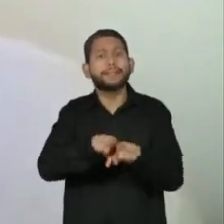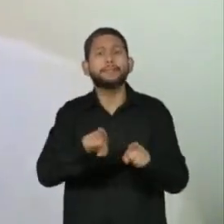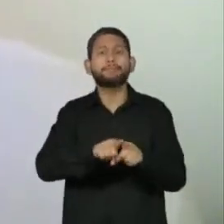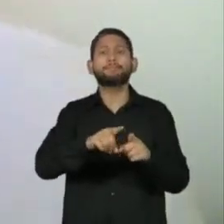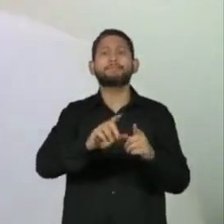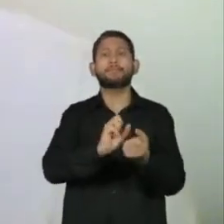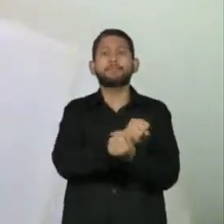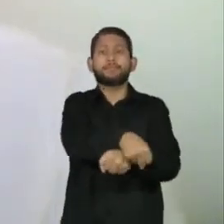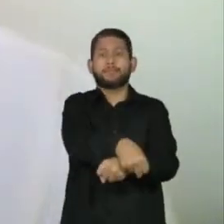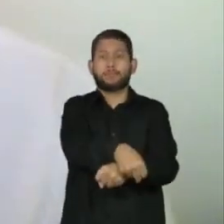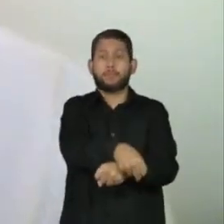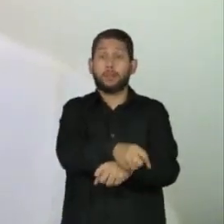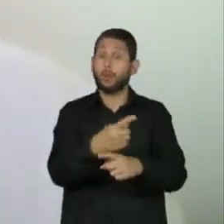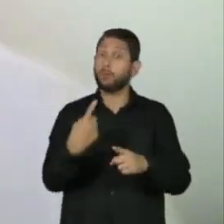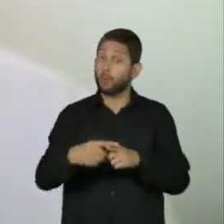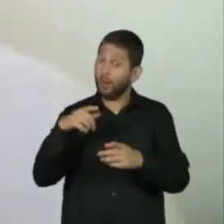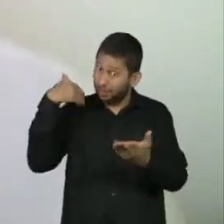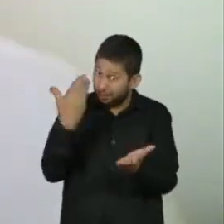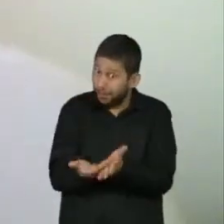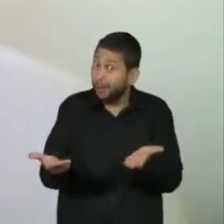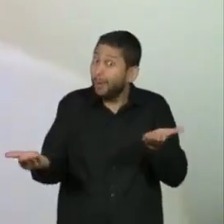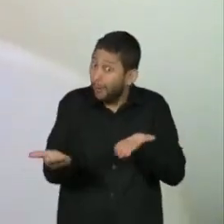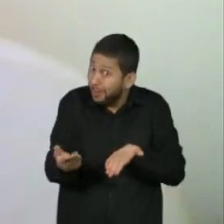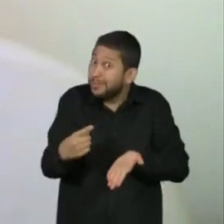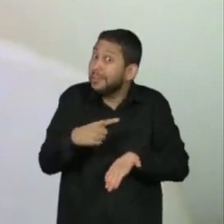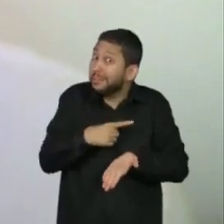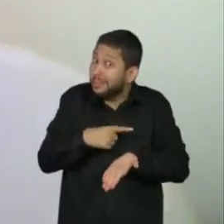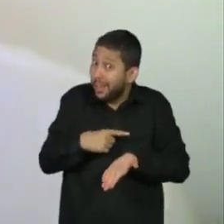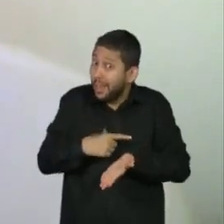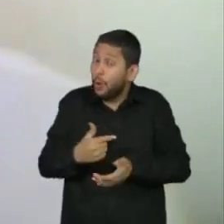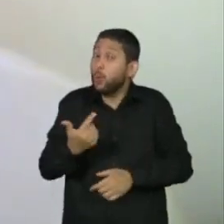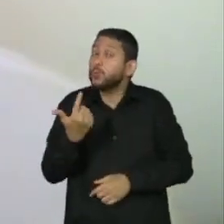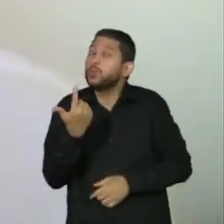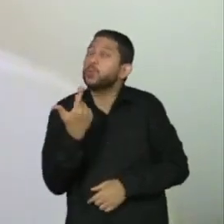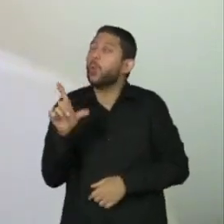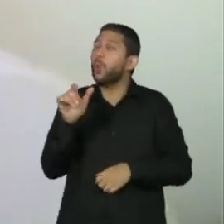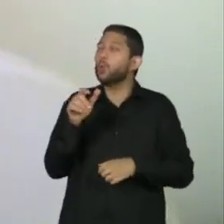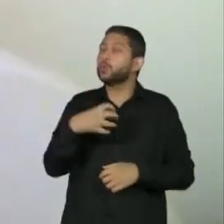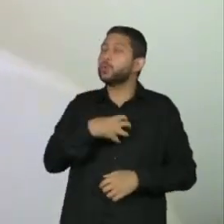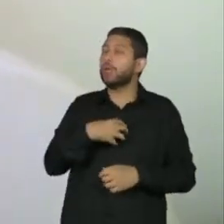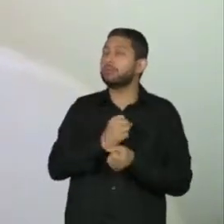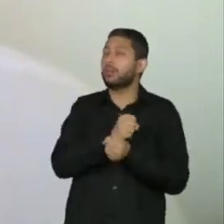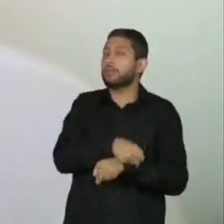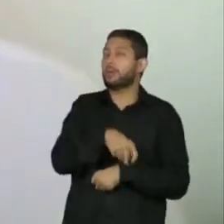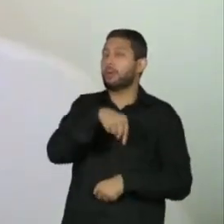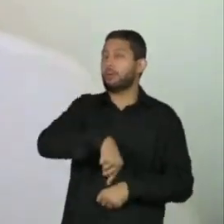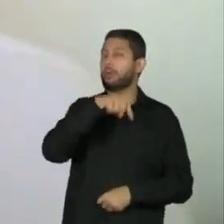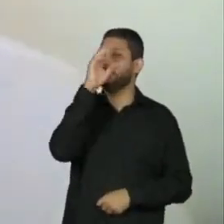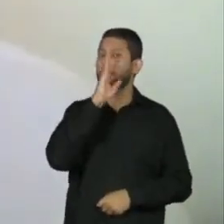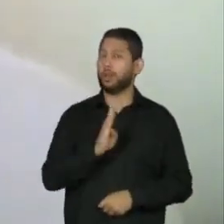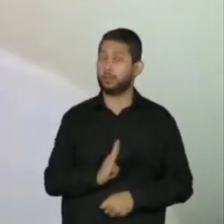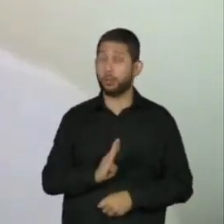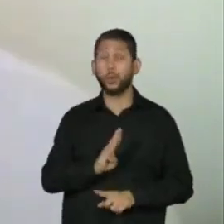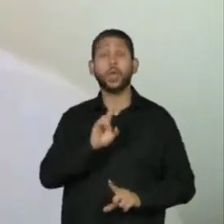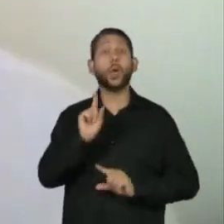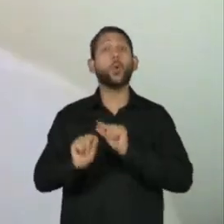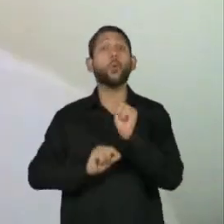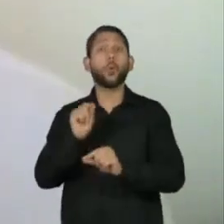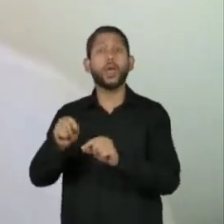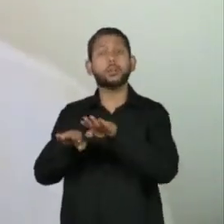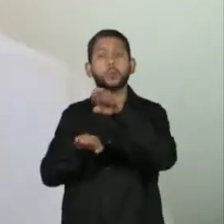contra a escravidão e como ela existe até hoje, contra o segundo modelo de escravidão que teve no Brasil, que é exatamente